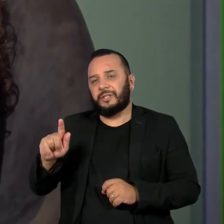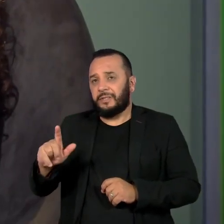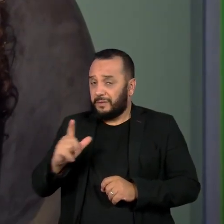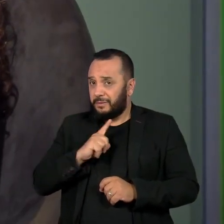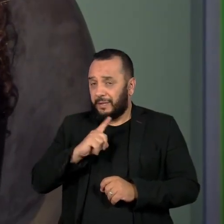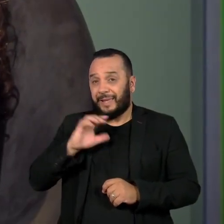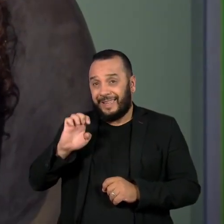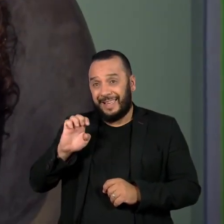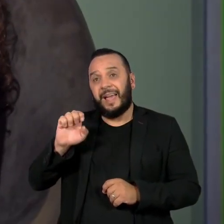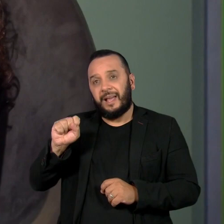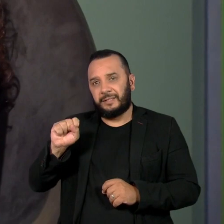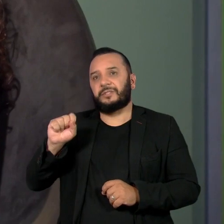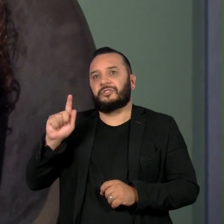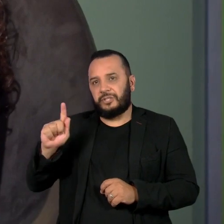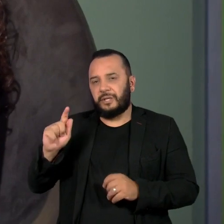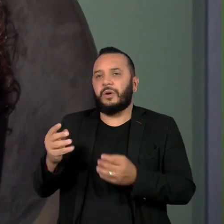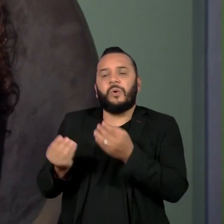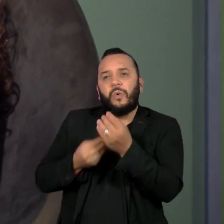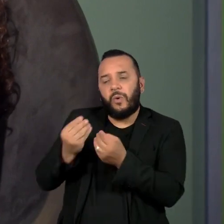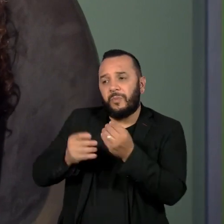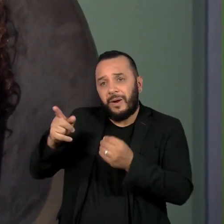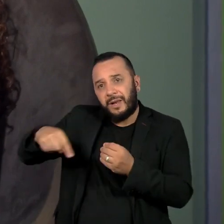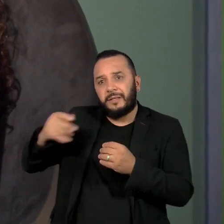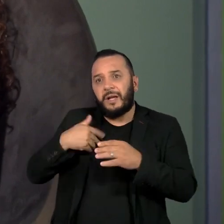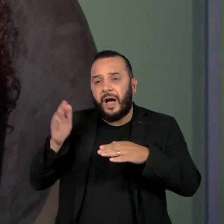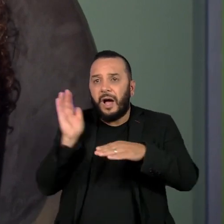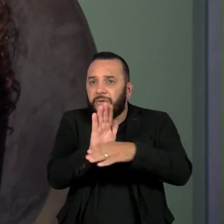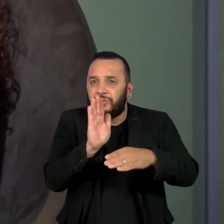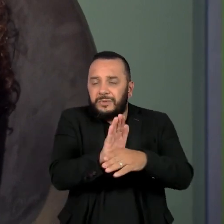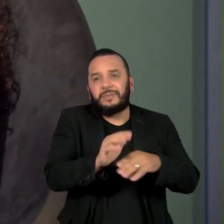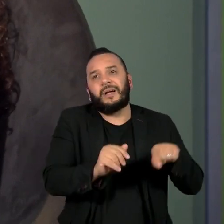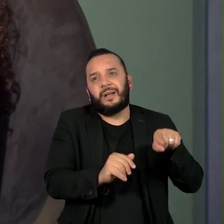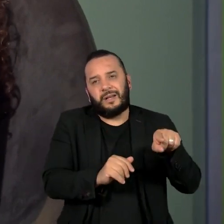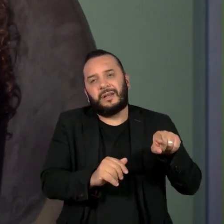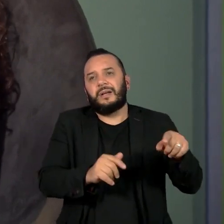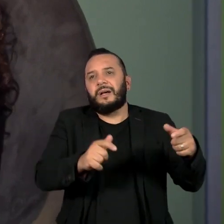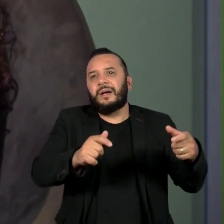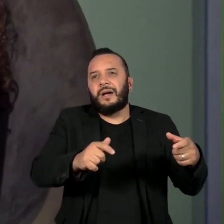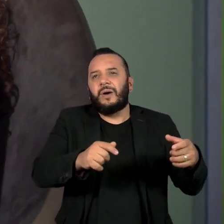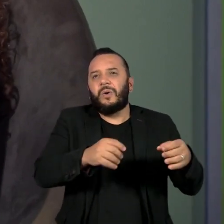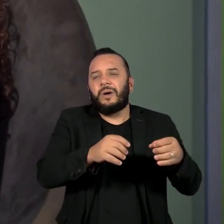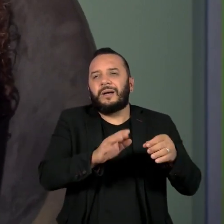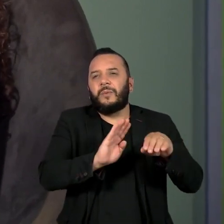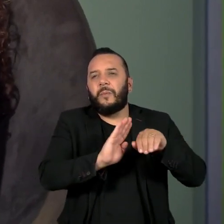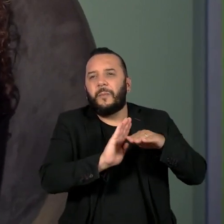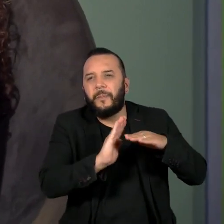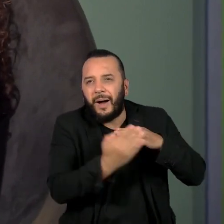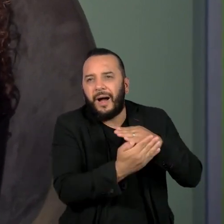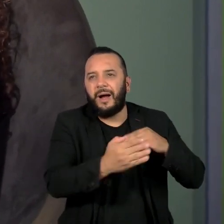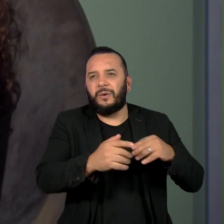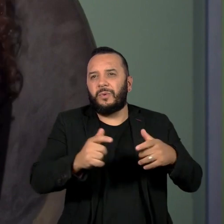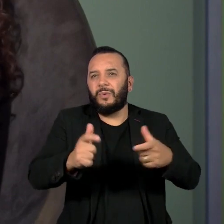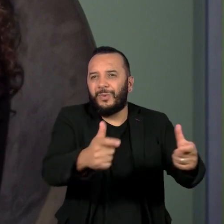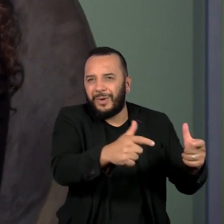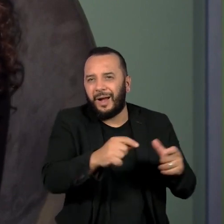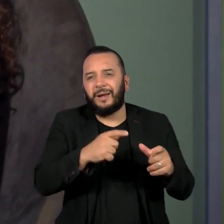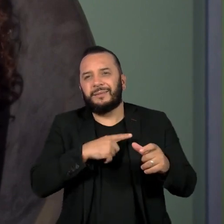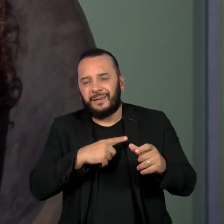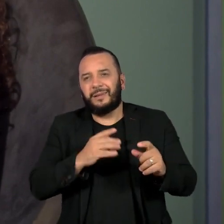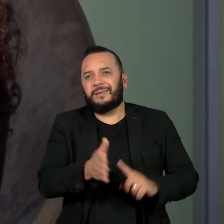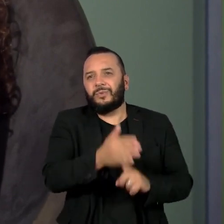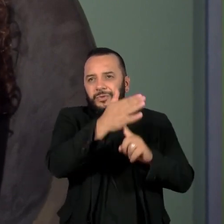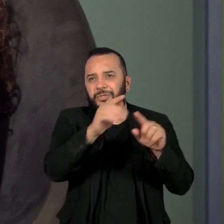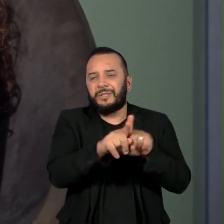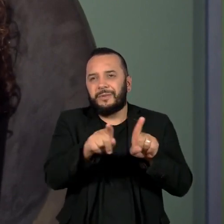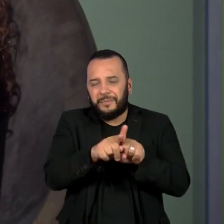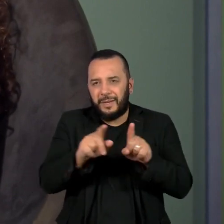em ajudar o lugar onde elas estão a ter acesso a essa tecnologia e acesso também à informação, né?